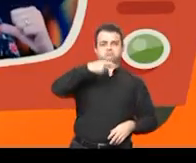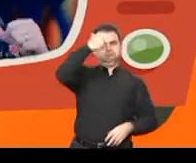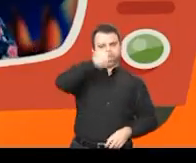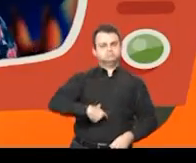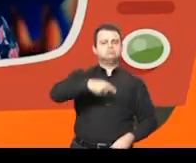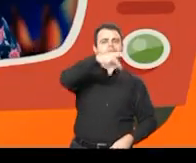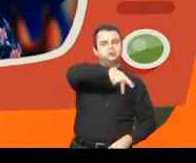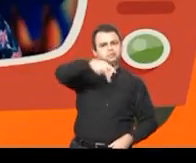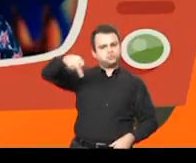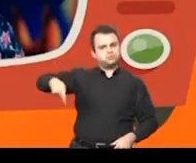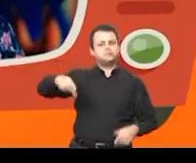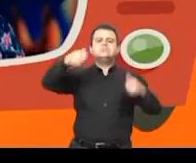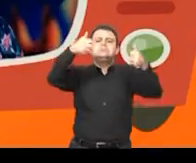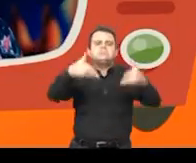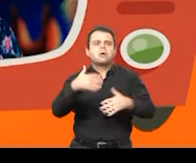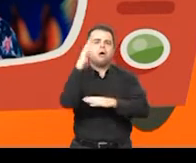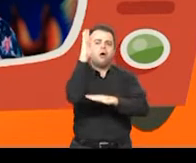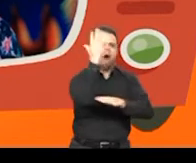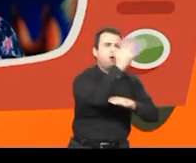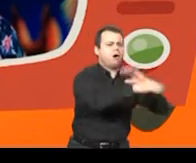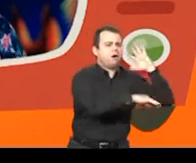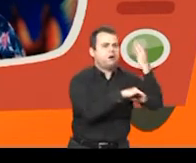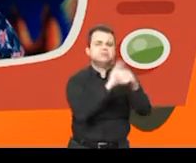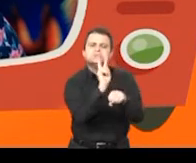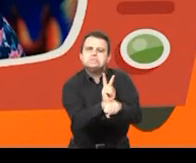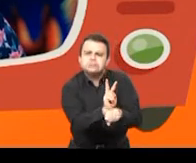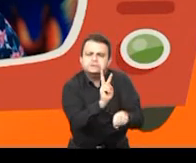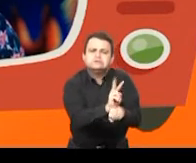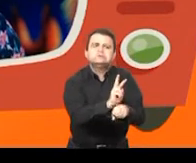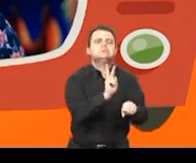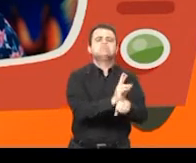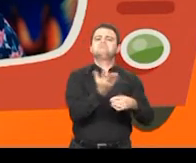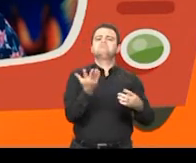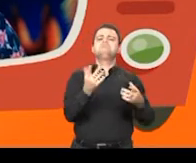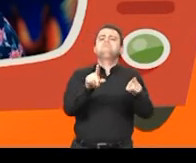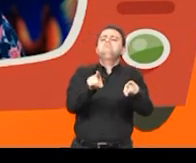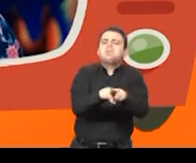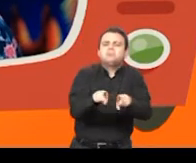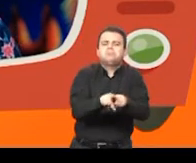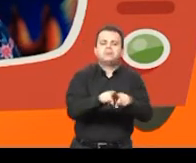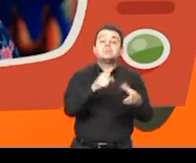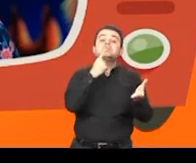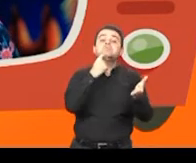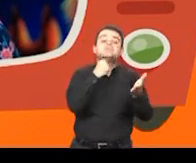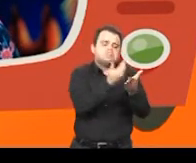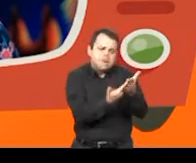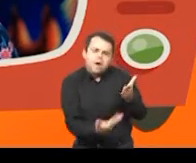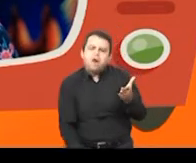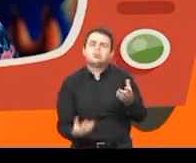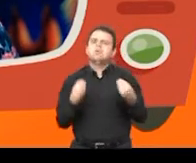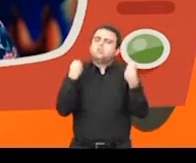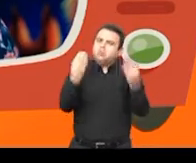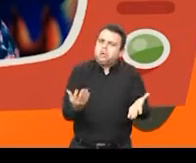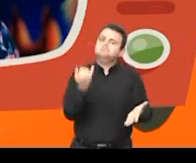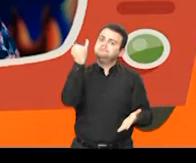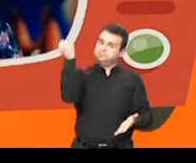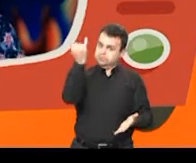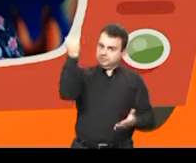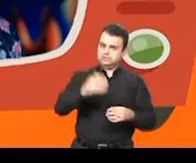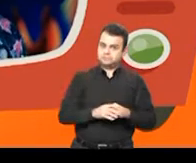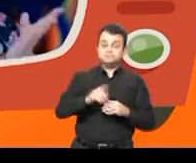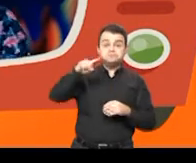professora Cecília, falarei um pouquinho sobre meio ambiente, como conservá-lo e preservá-lo e também da importância da doação de